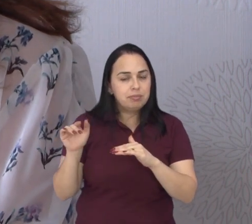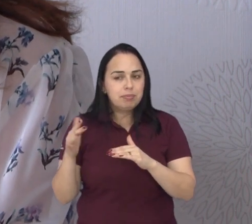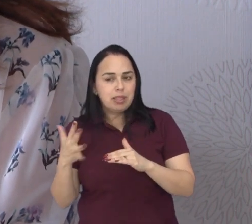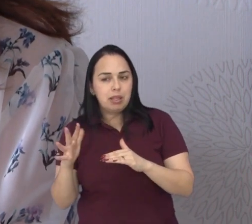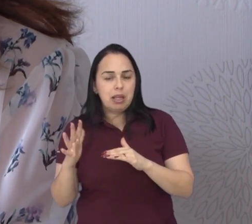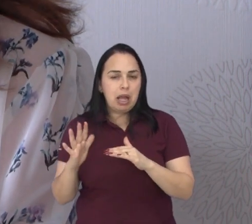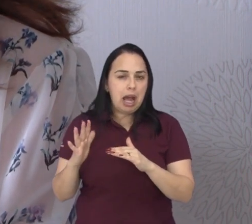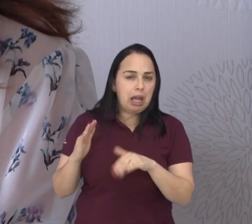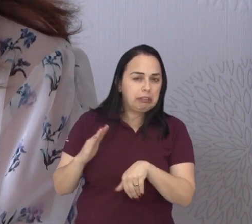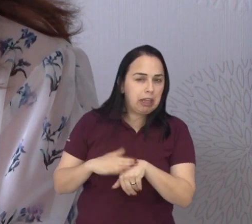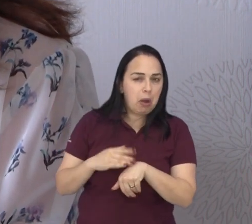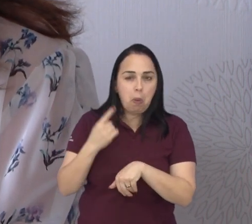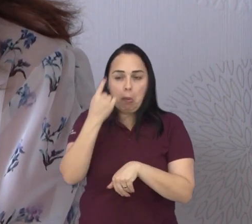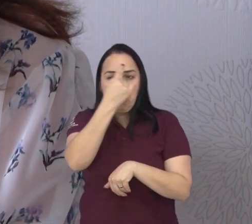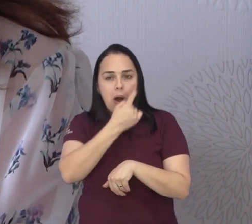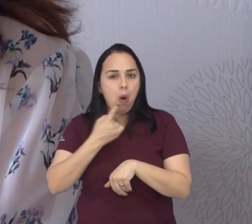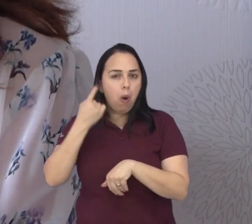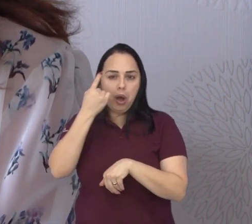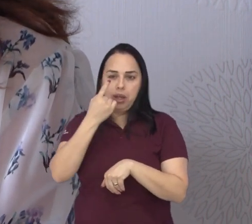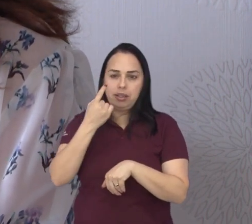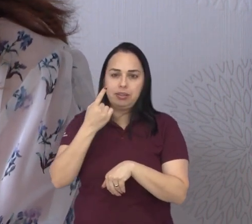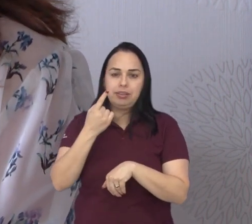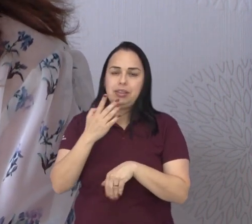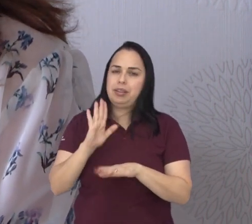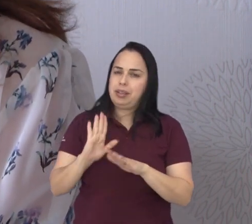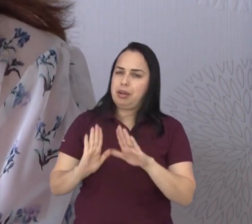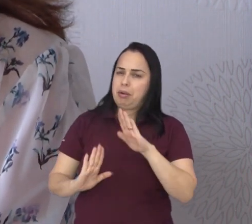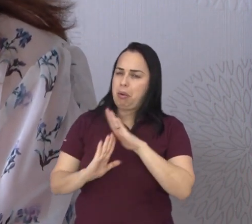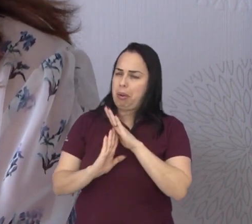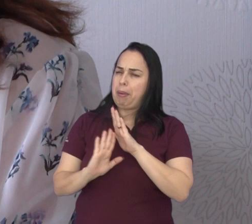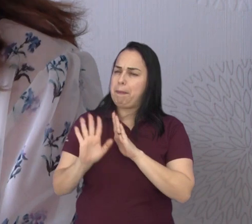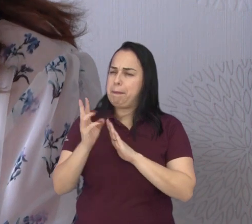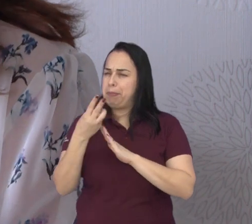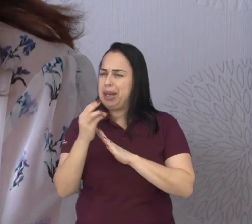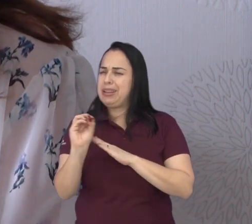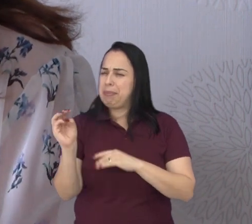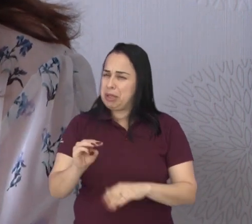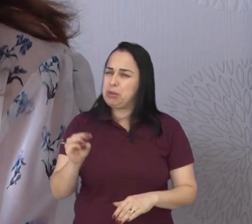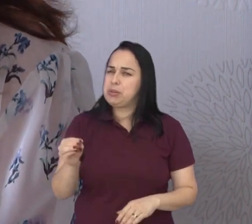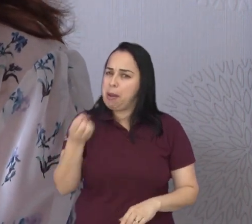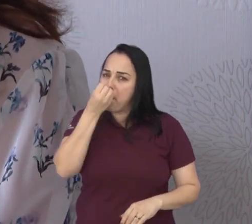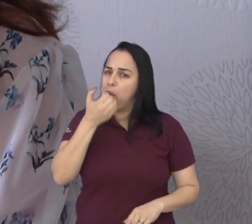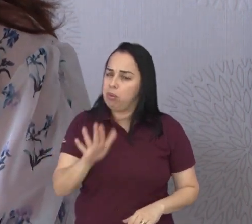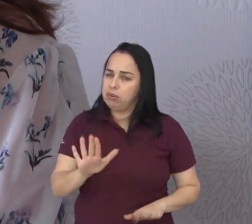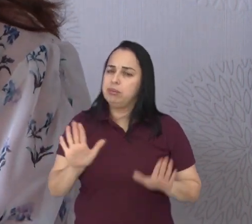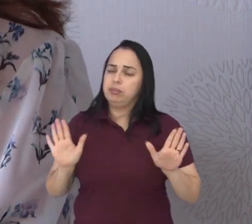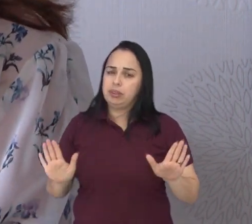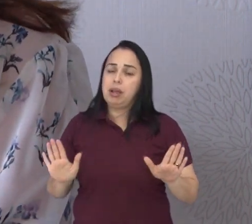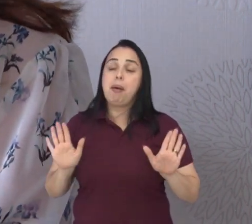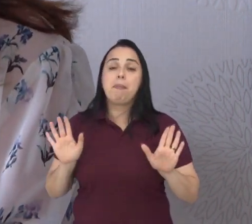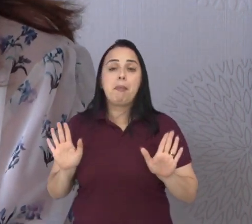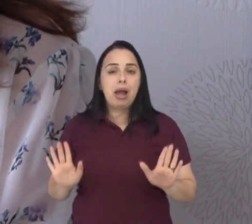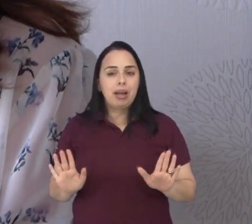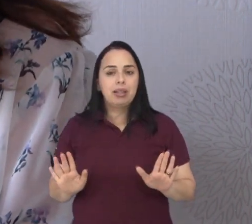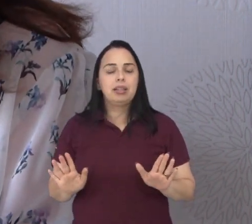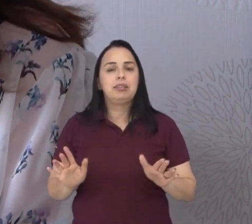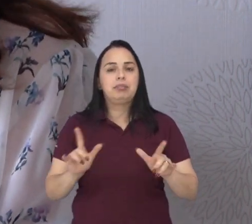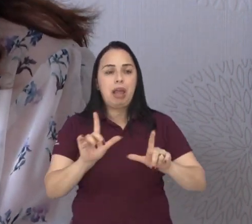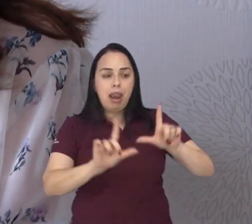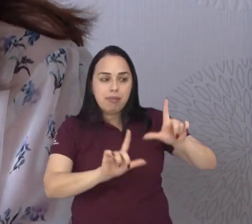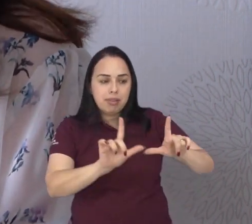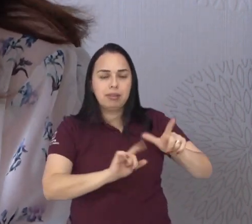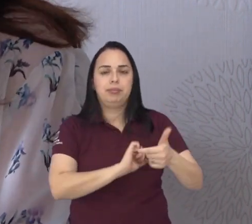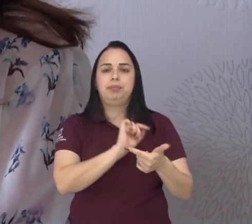a ideia é que ela fique assim, no máximo 1 hora por dia. Eu ainda colocaria menos, meia hora. Isso